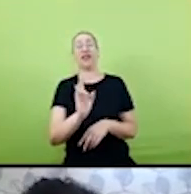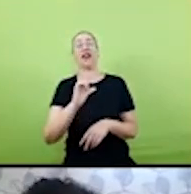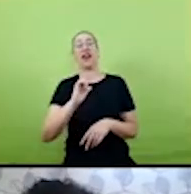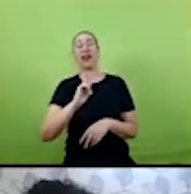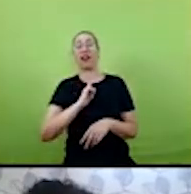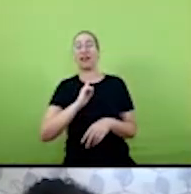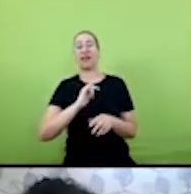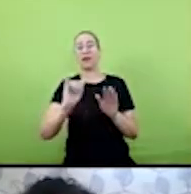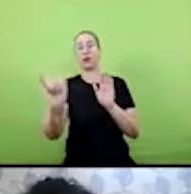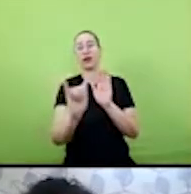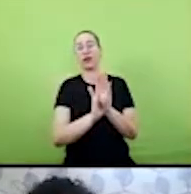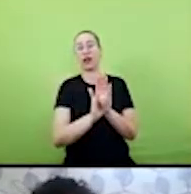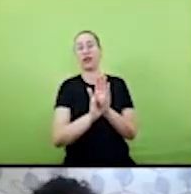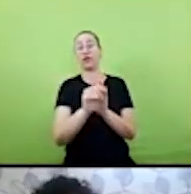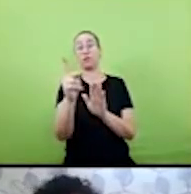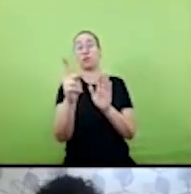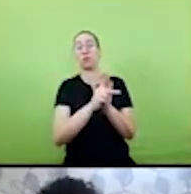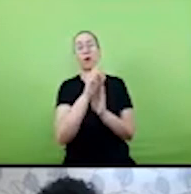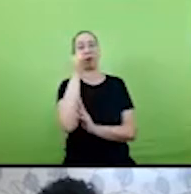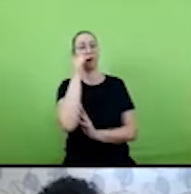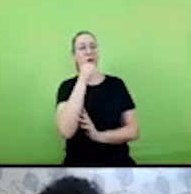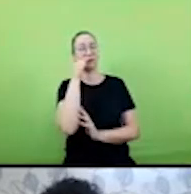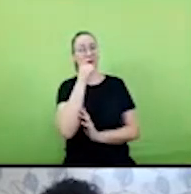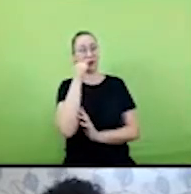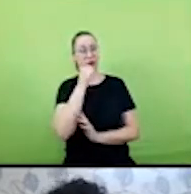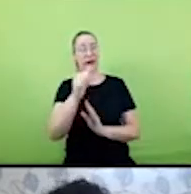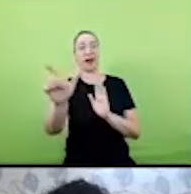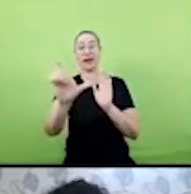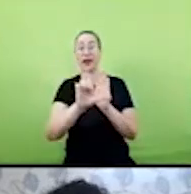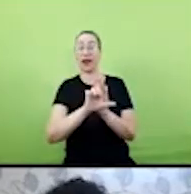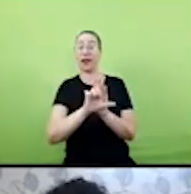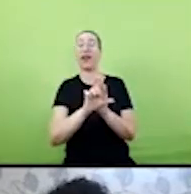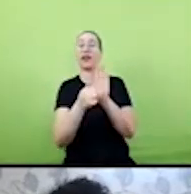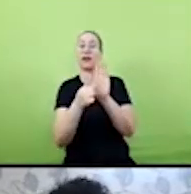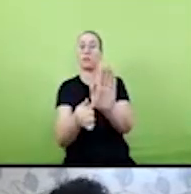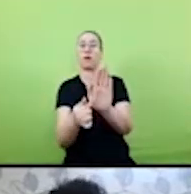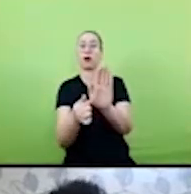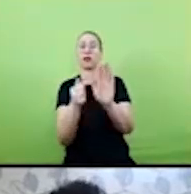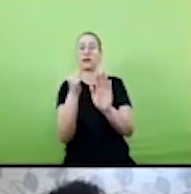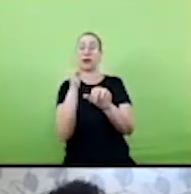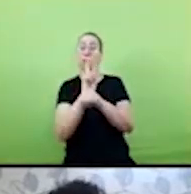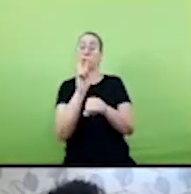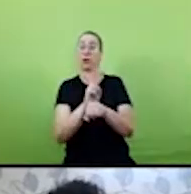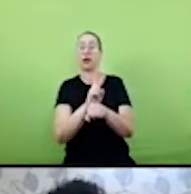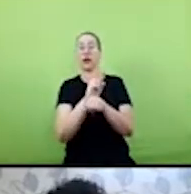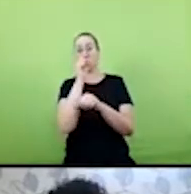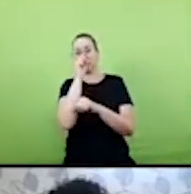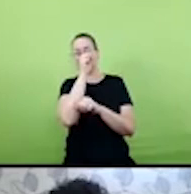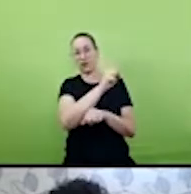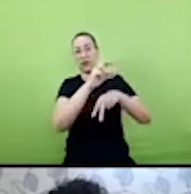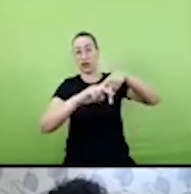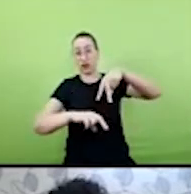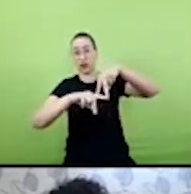gênero feminina, e como a lei, ela prevê violência baseada no gênero, tá lá na Lei Maria da Penha, nos